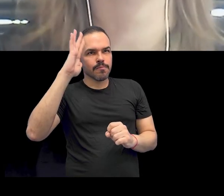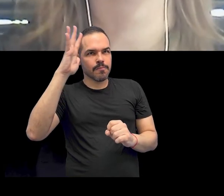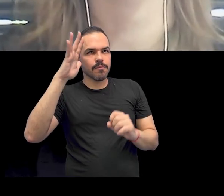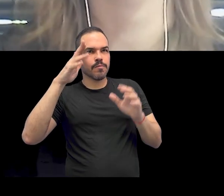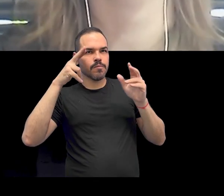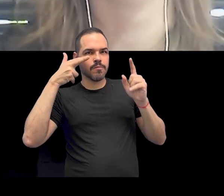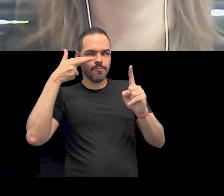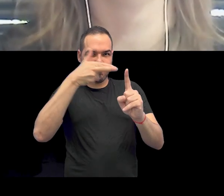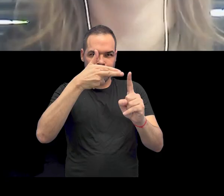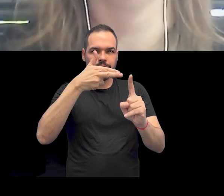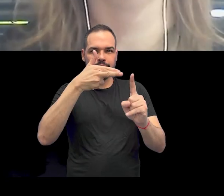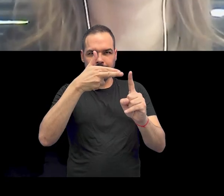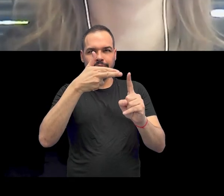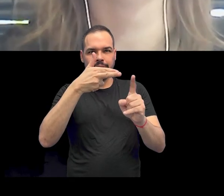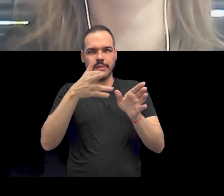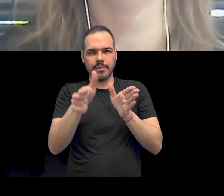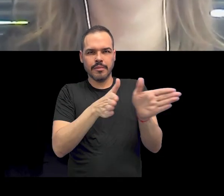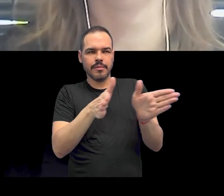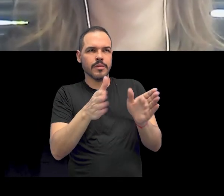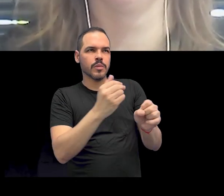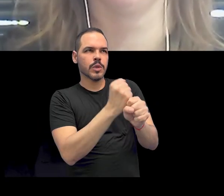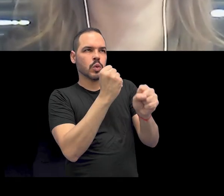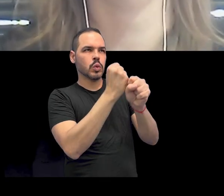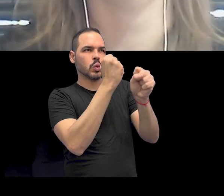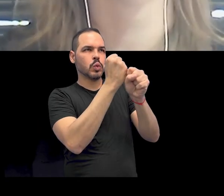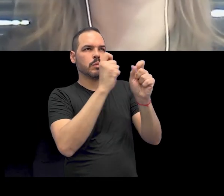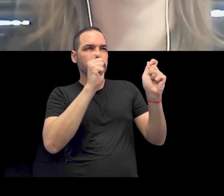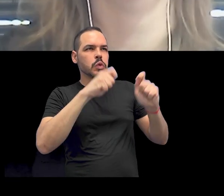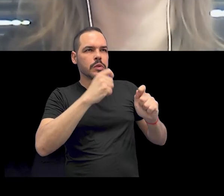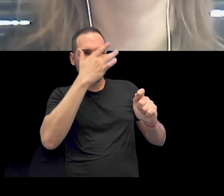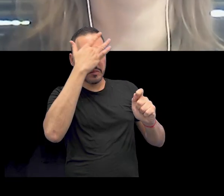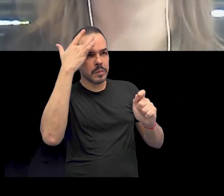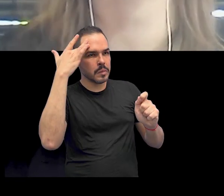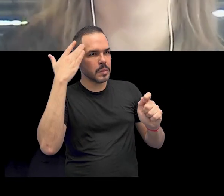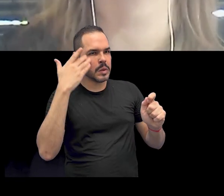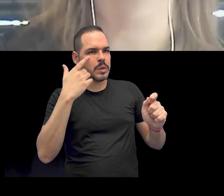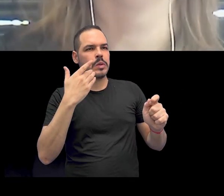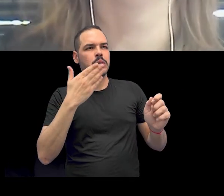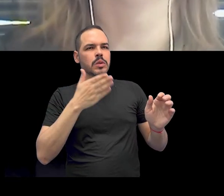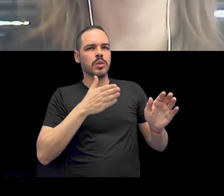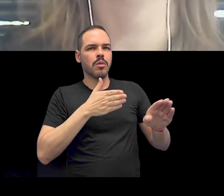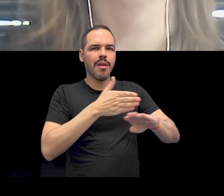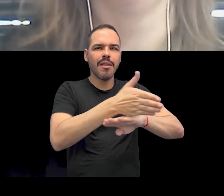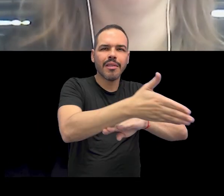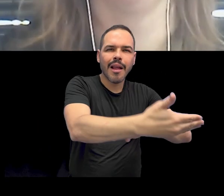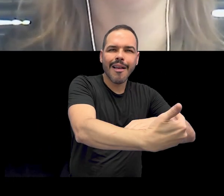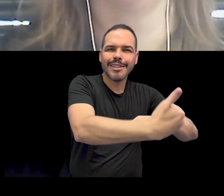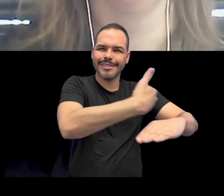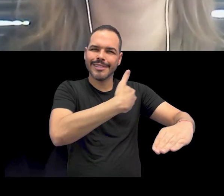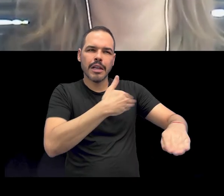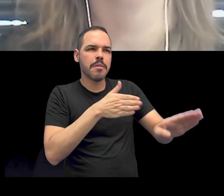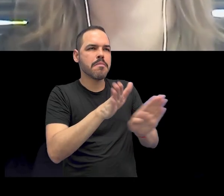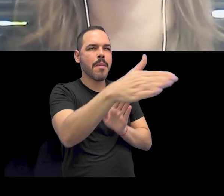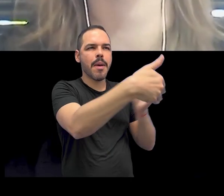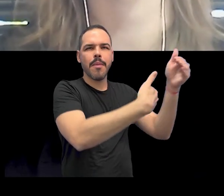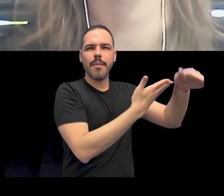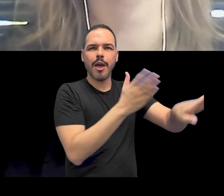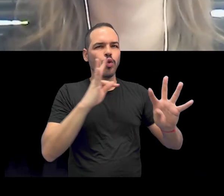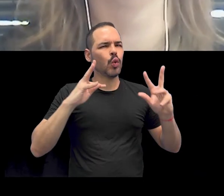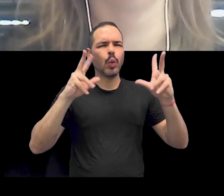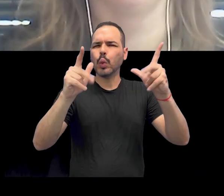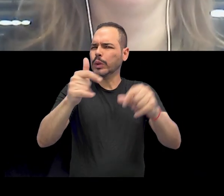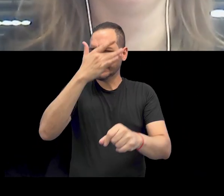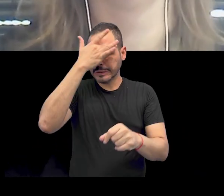né? Que são pensados para garantir o acesso, a orientação ou a mobilidade de todas as pessoas, né? Essas